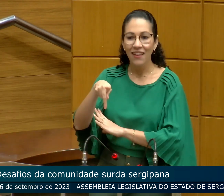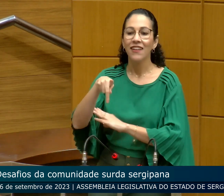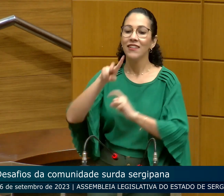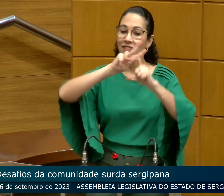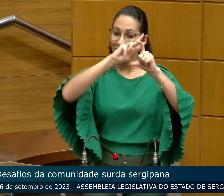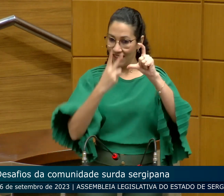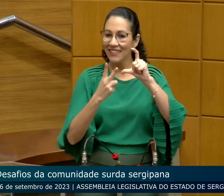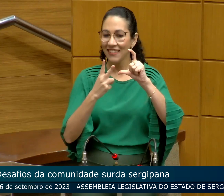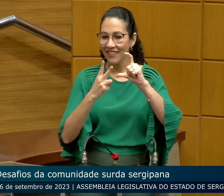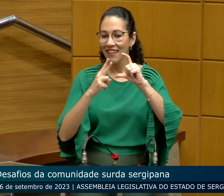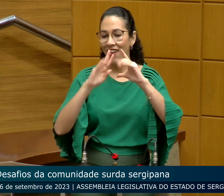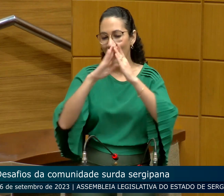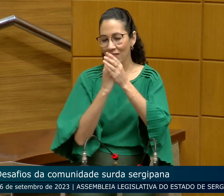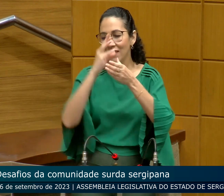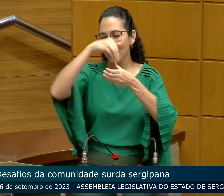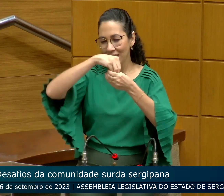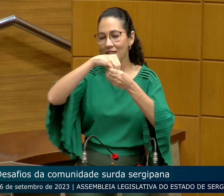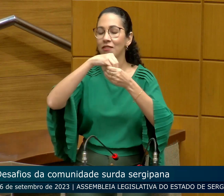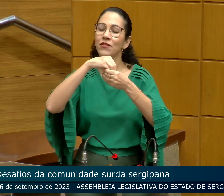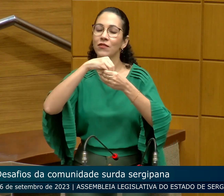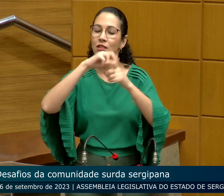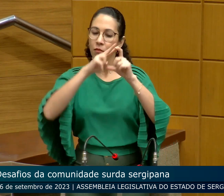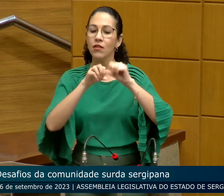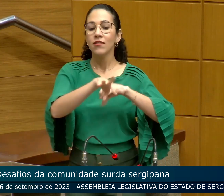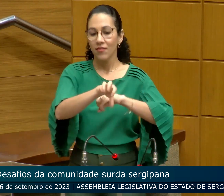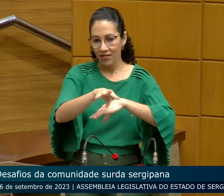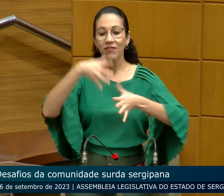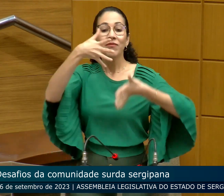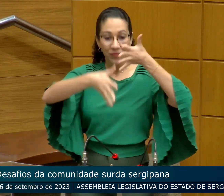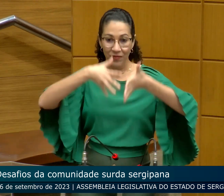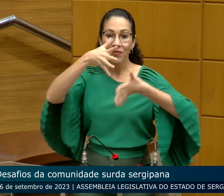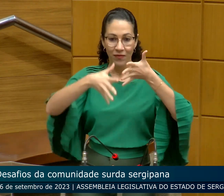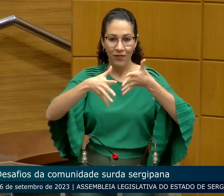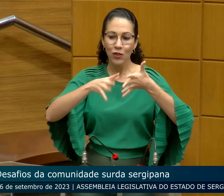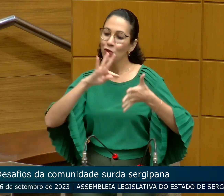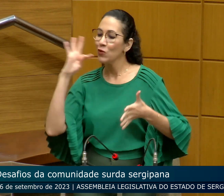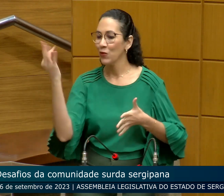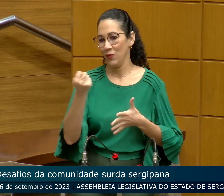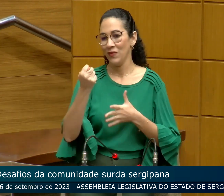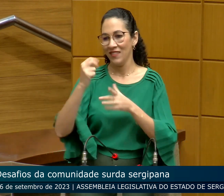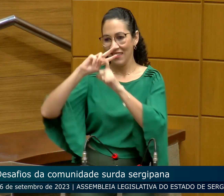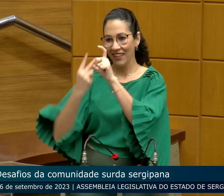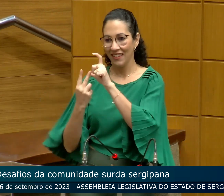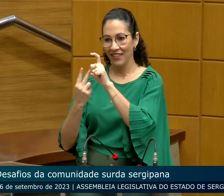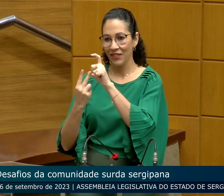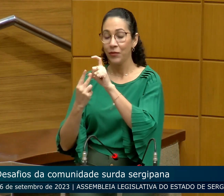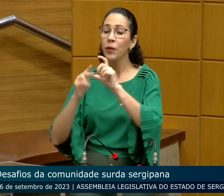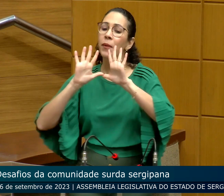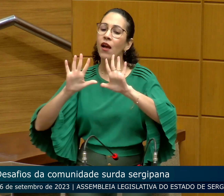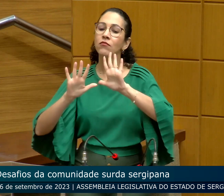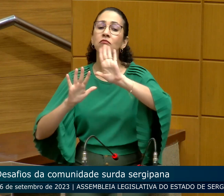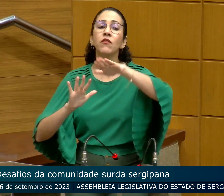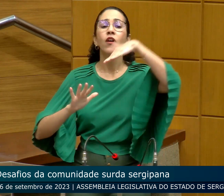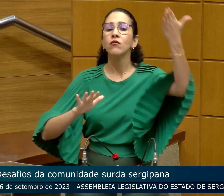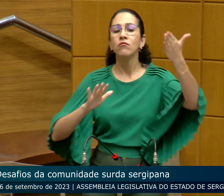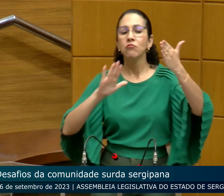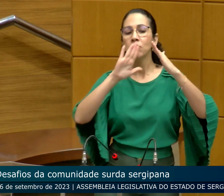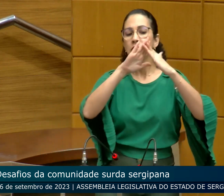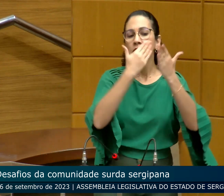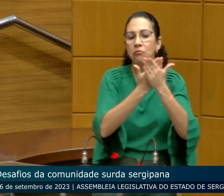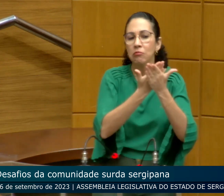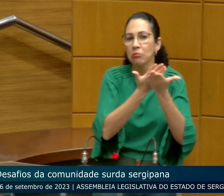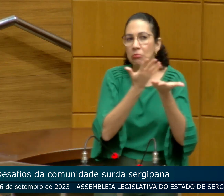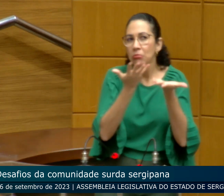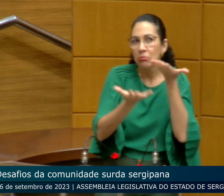Também, os professores, né, eles poderiam incluir essa questão do bilinguismo, né, o ensino da Libras para todos,